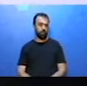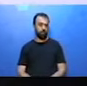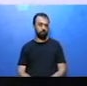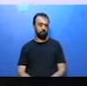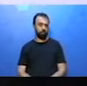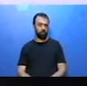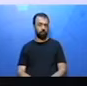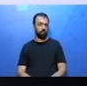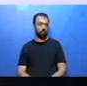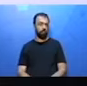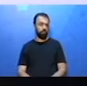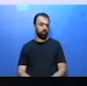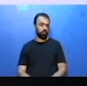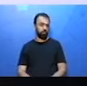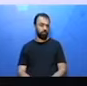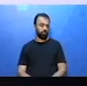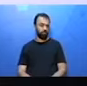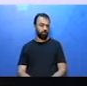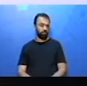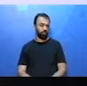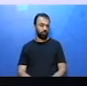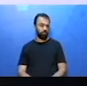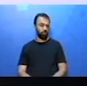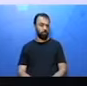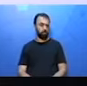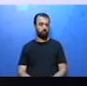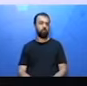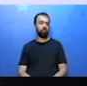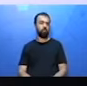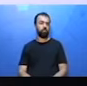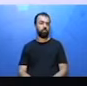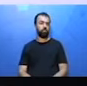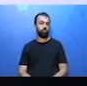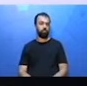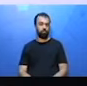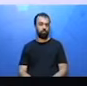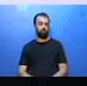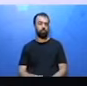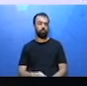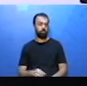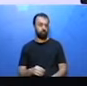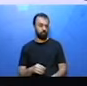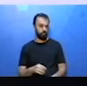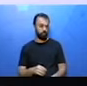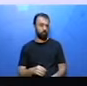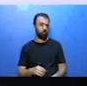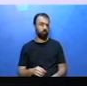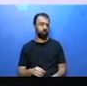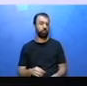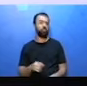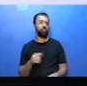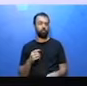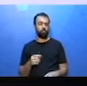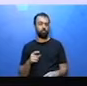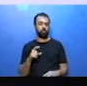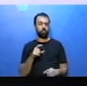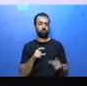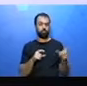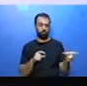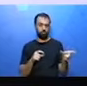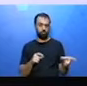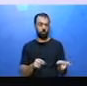vamos ver quanto que a paula guardou ela guardou uma nota de 50 mais outra nota de